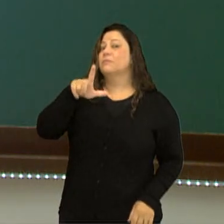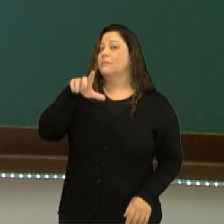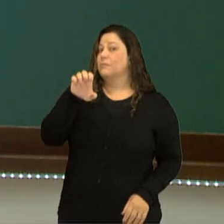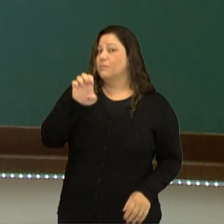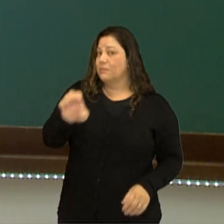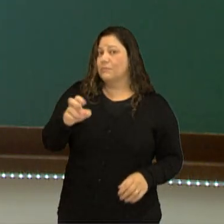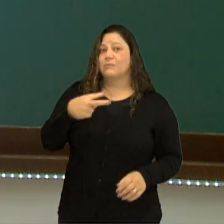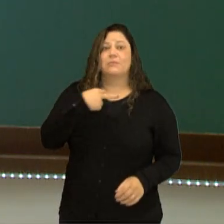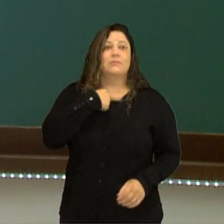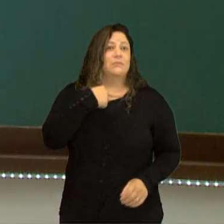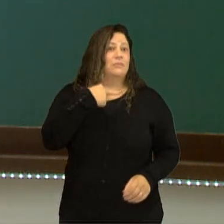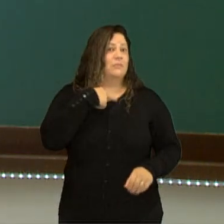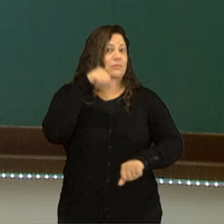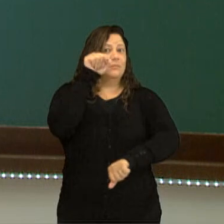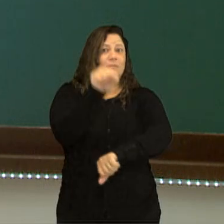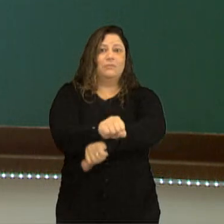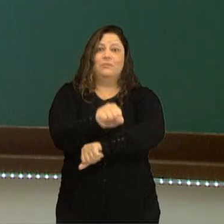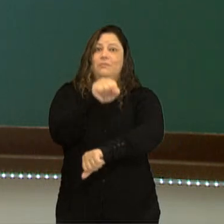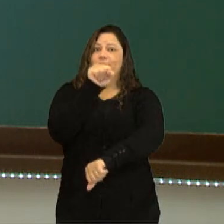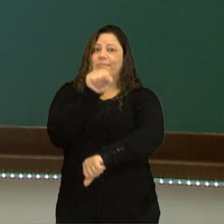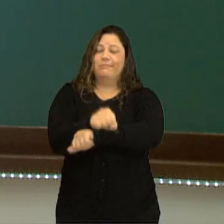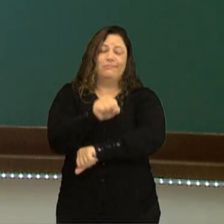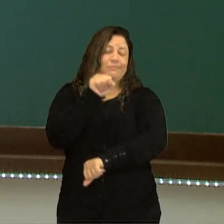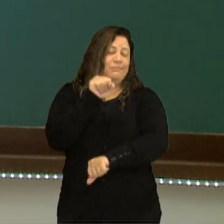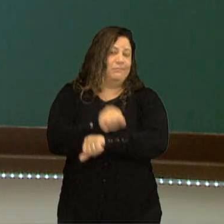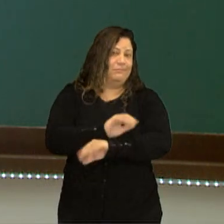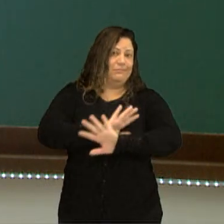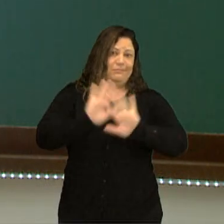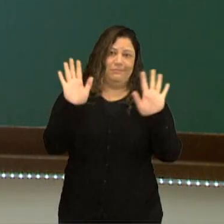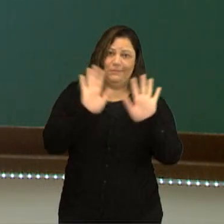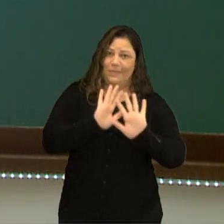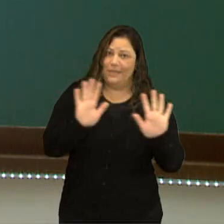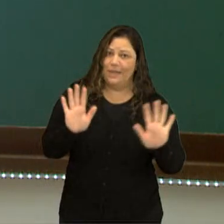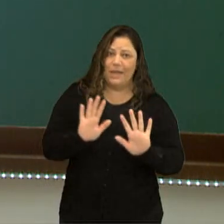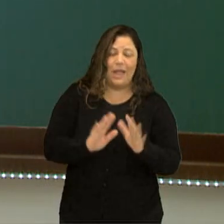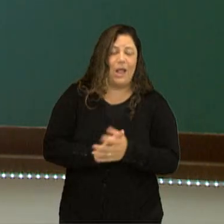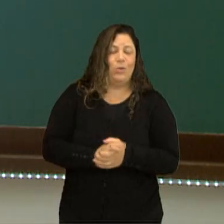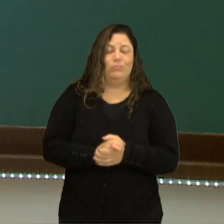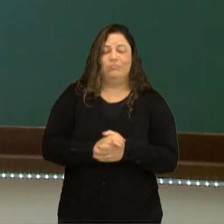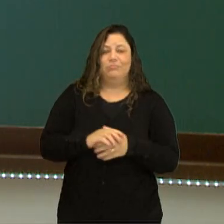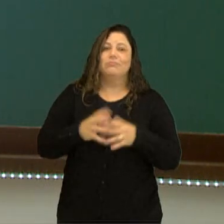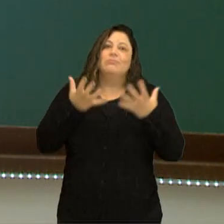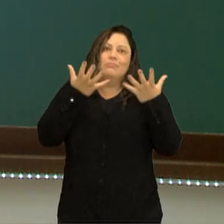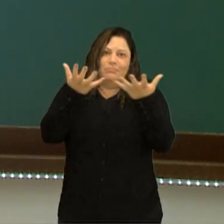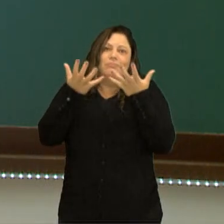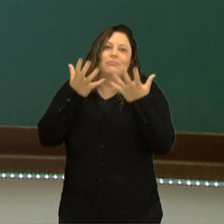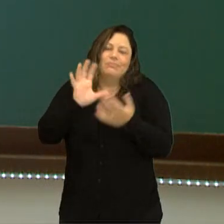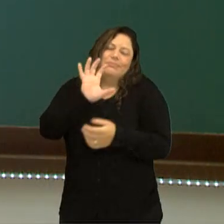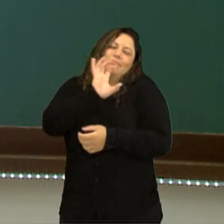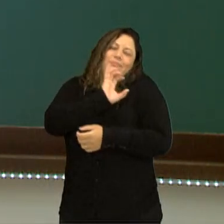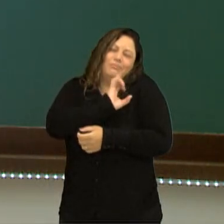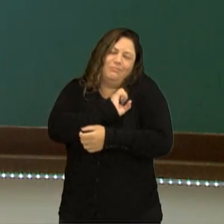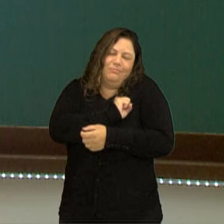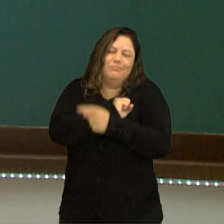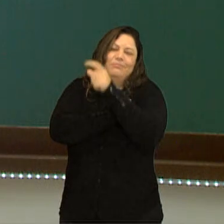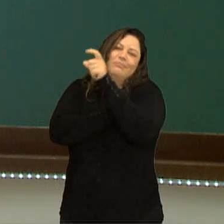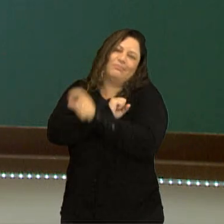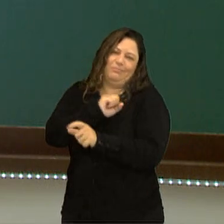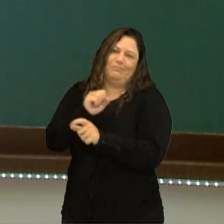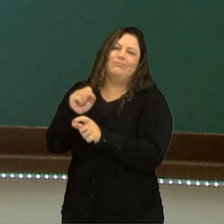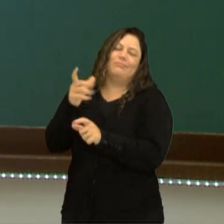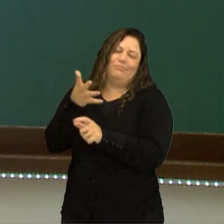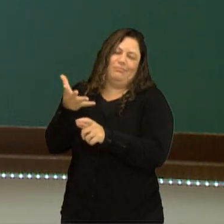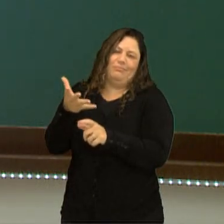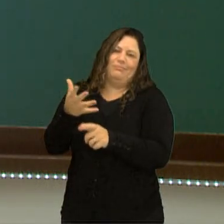esperar que queria estar com sua amada. Isso mesmo, toda essa construção super elaborada, genial de